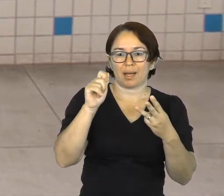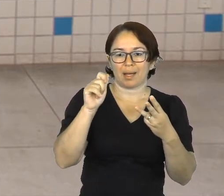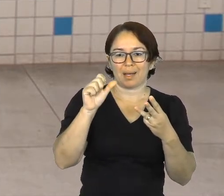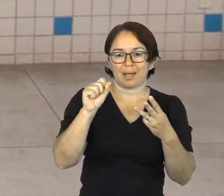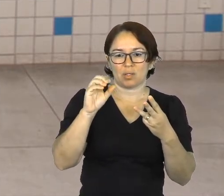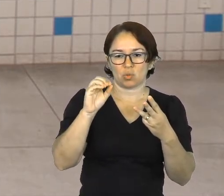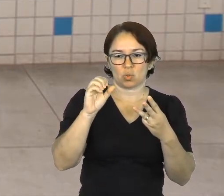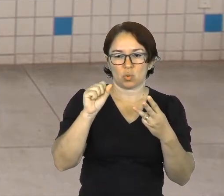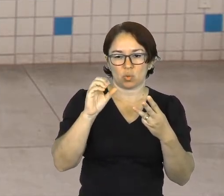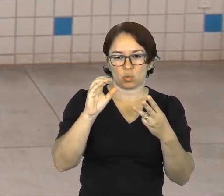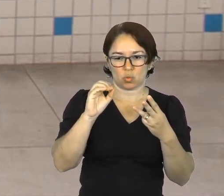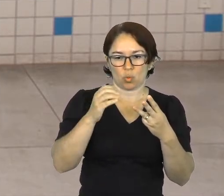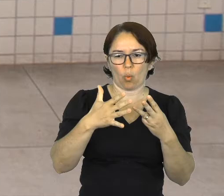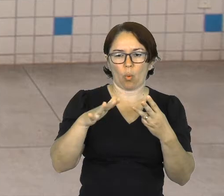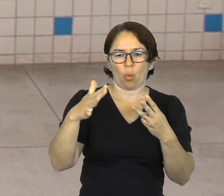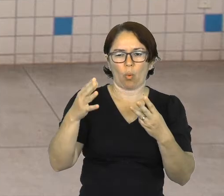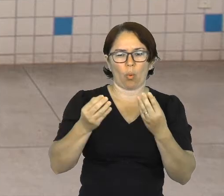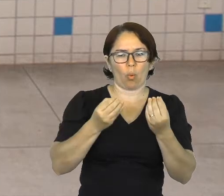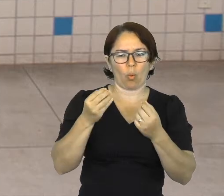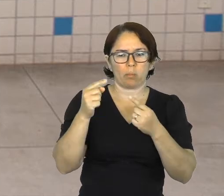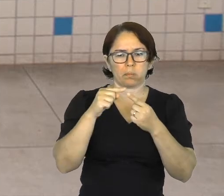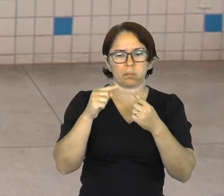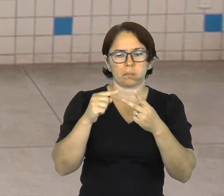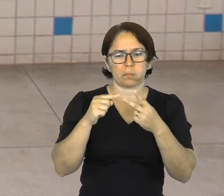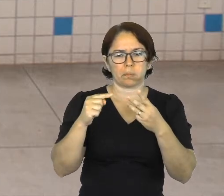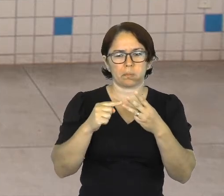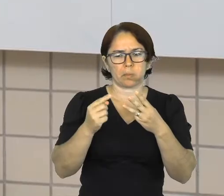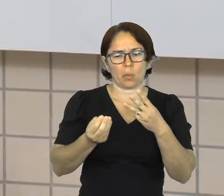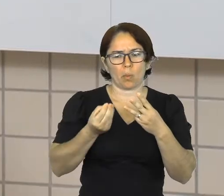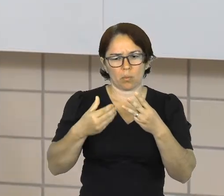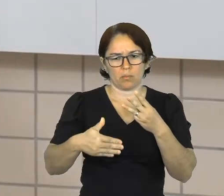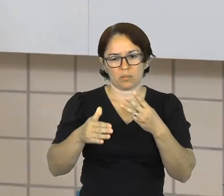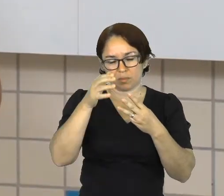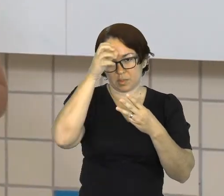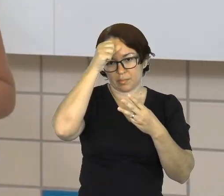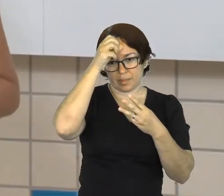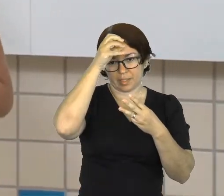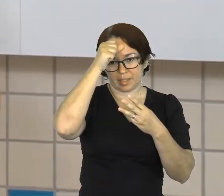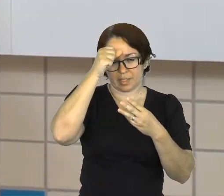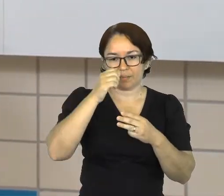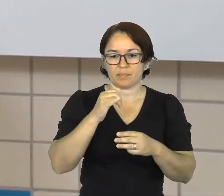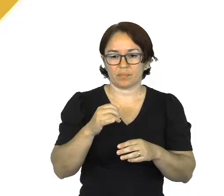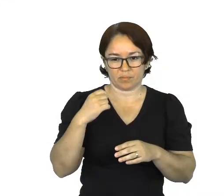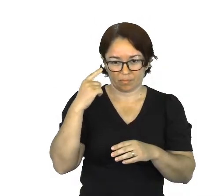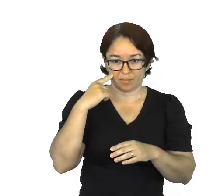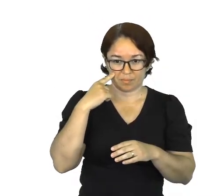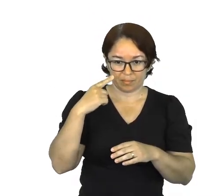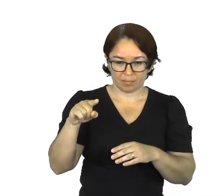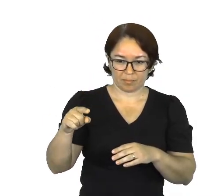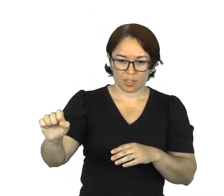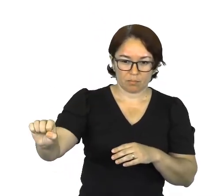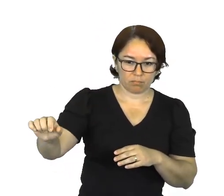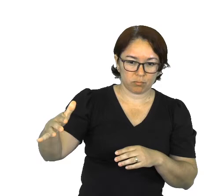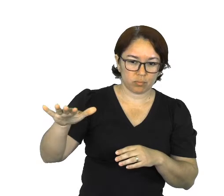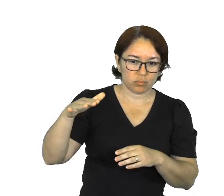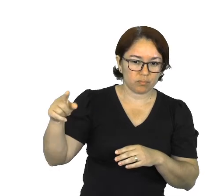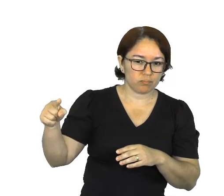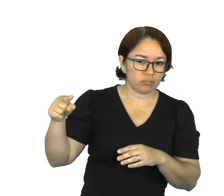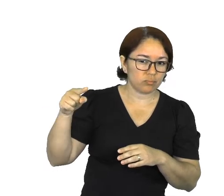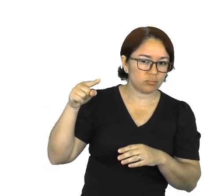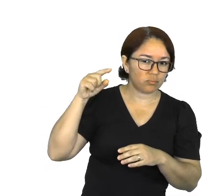propagar na mesma direção que a perturbação que a gerou, tá? É o que ocorreu aí. Agora, na próxima imagem, vocês estão vendo as